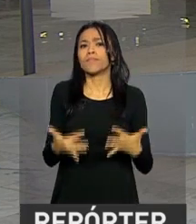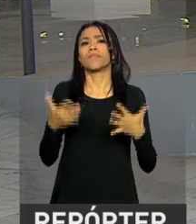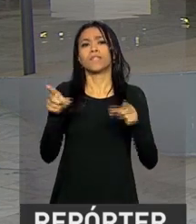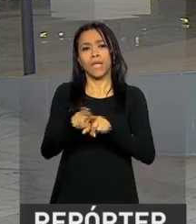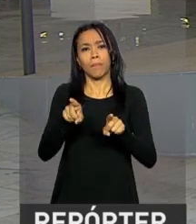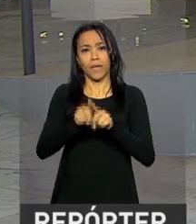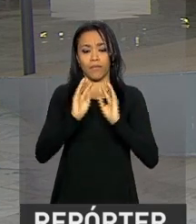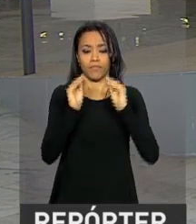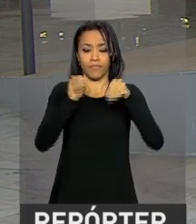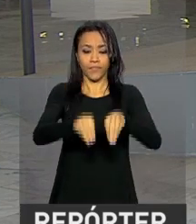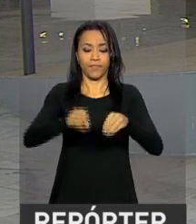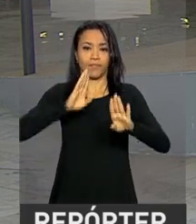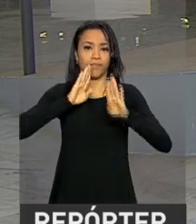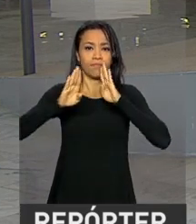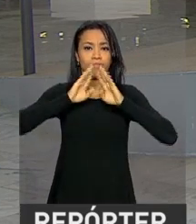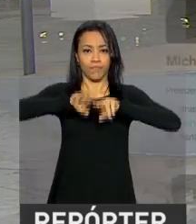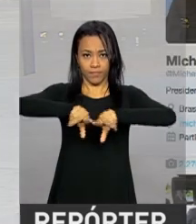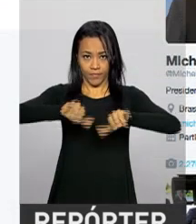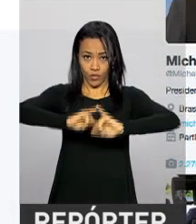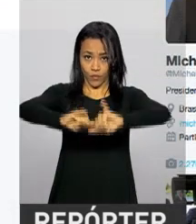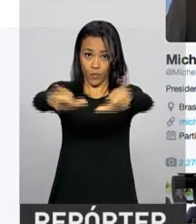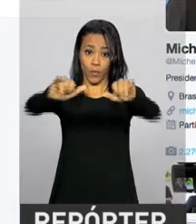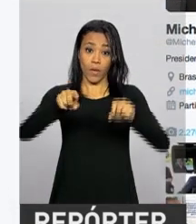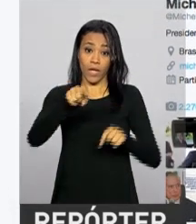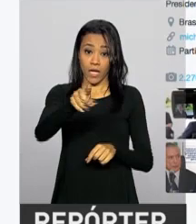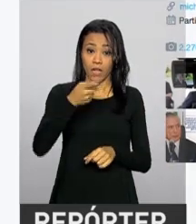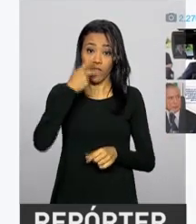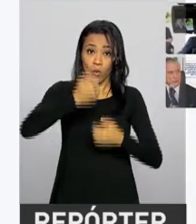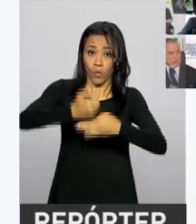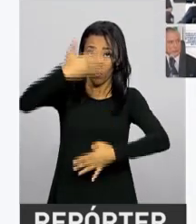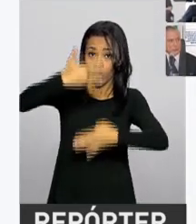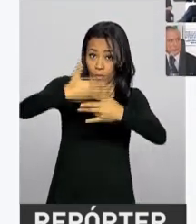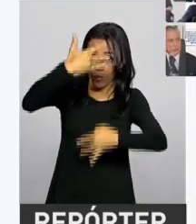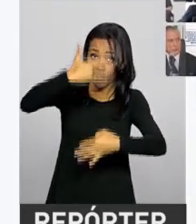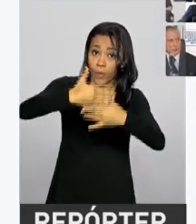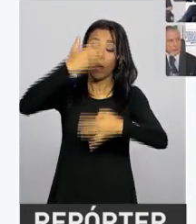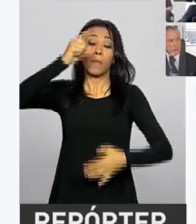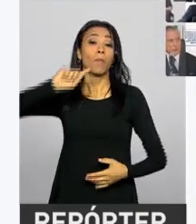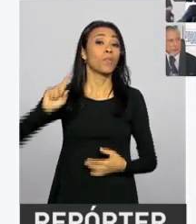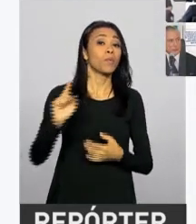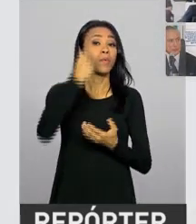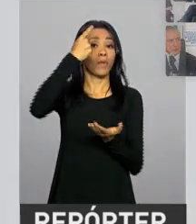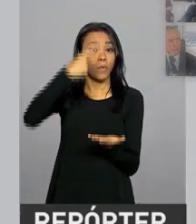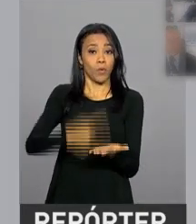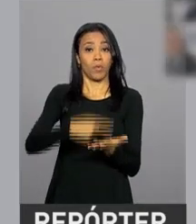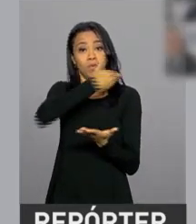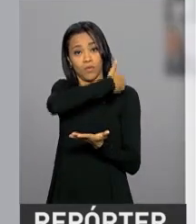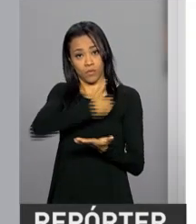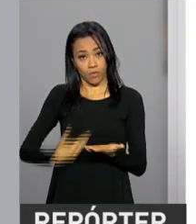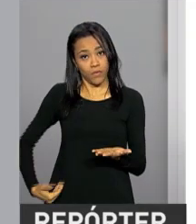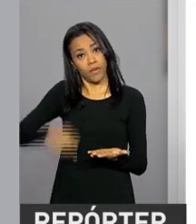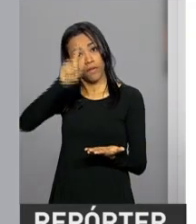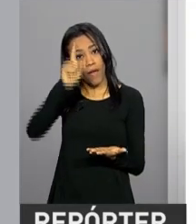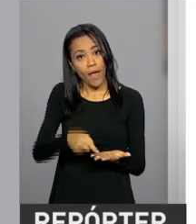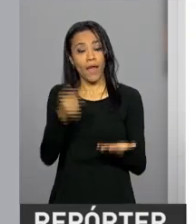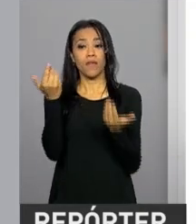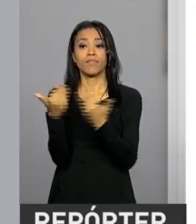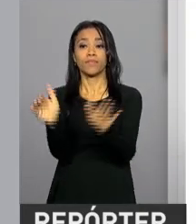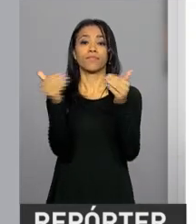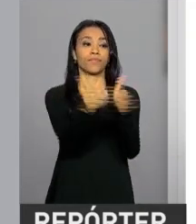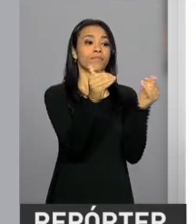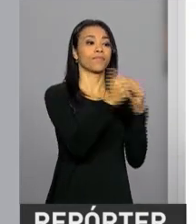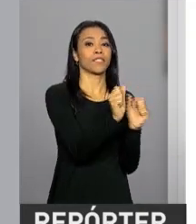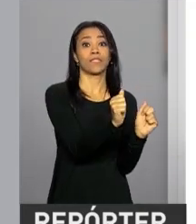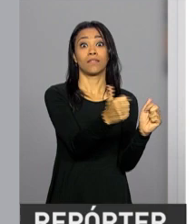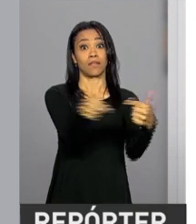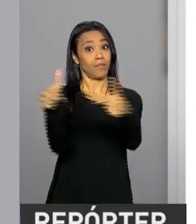rede social. O presidente em exercício afirmou que a primeira dívida social do governo é gerar empregos no